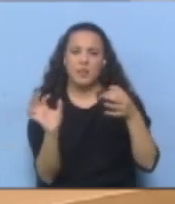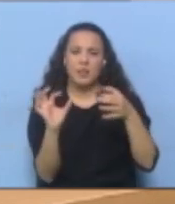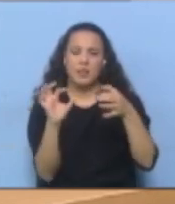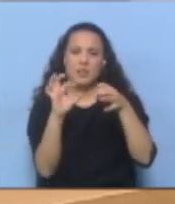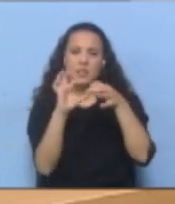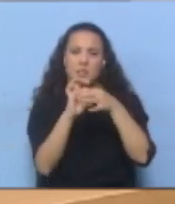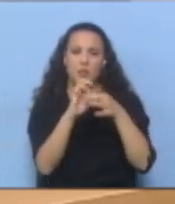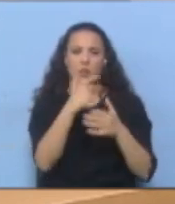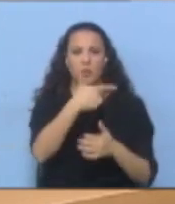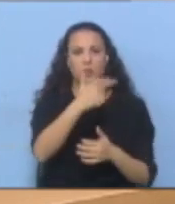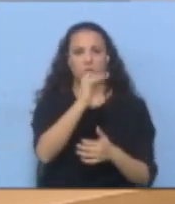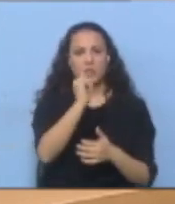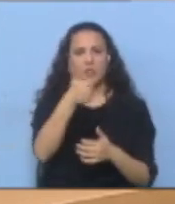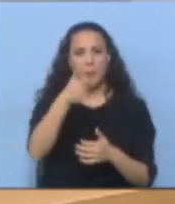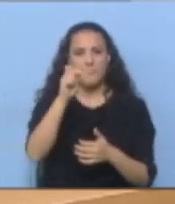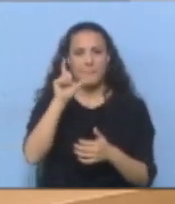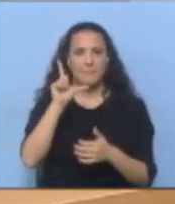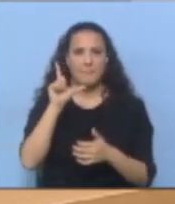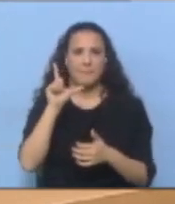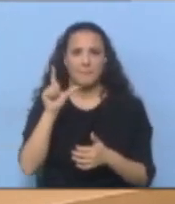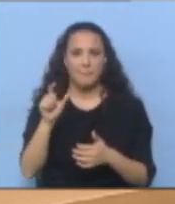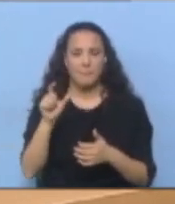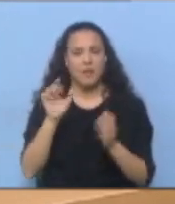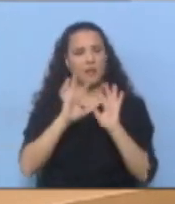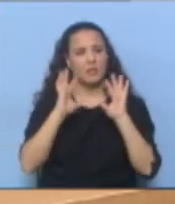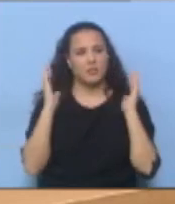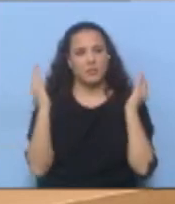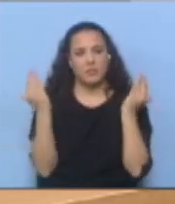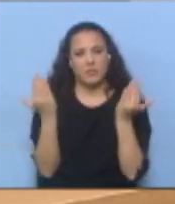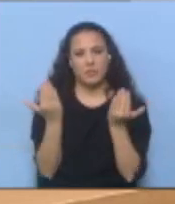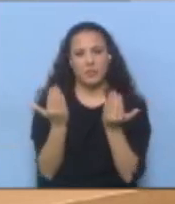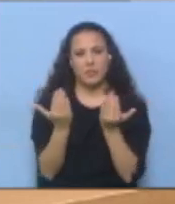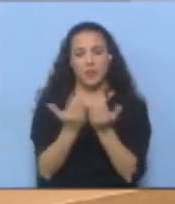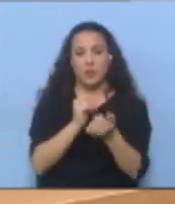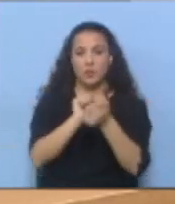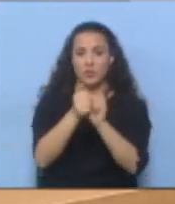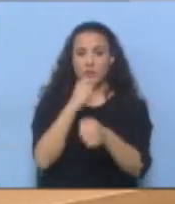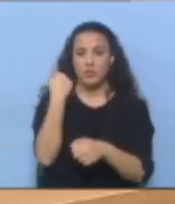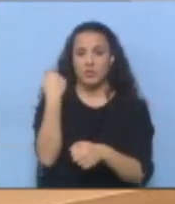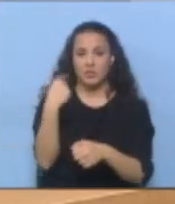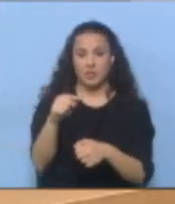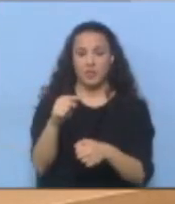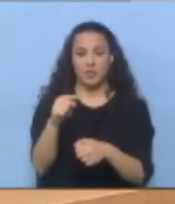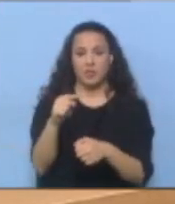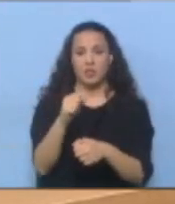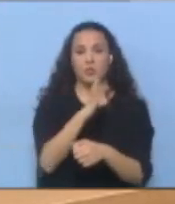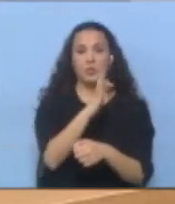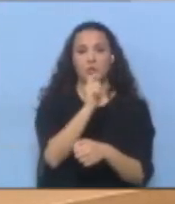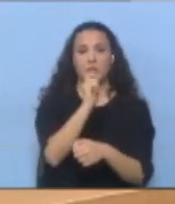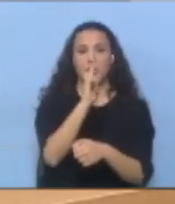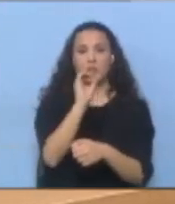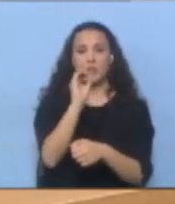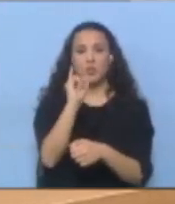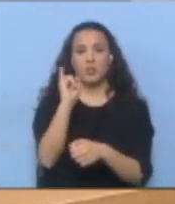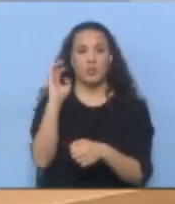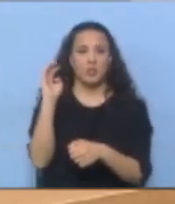identidade clubística, a dimensão da sacralidade também que o desporto tem, os heróis que o desporto tem,